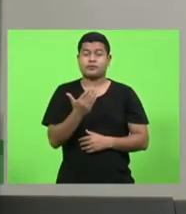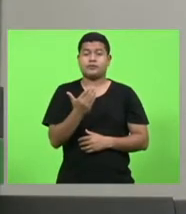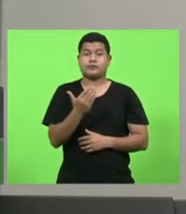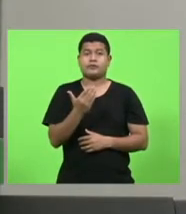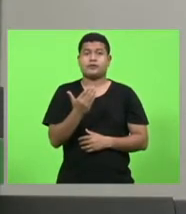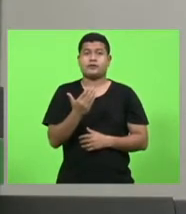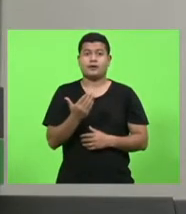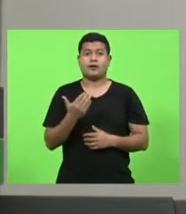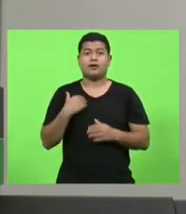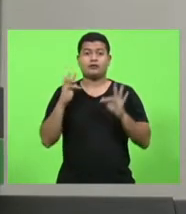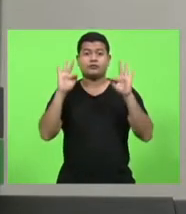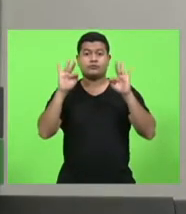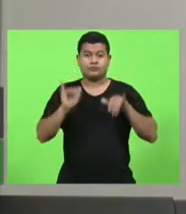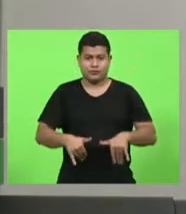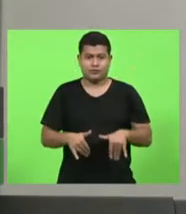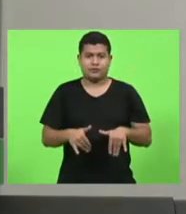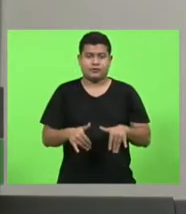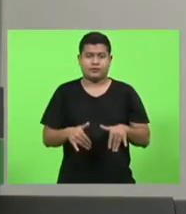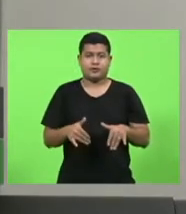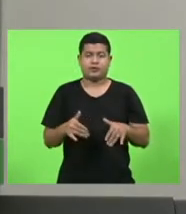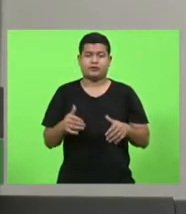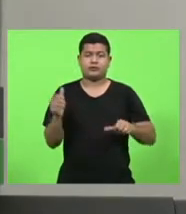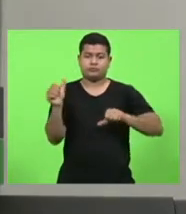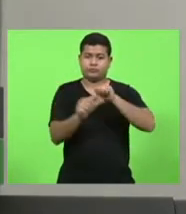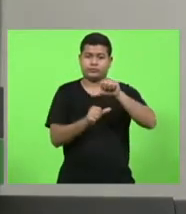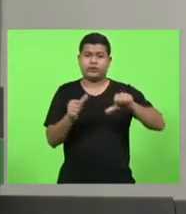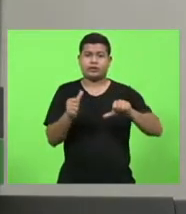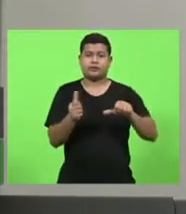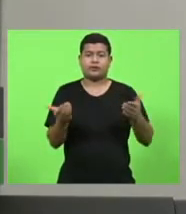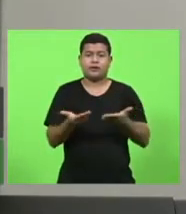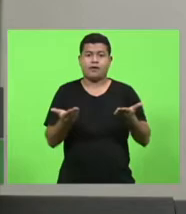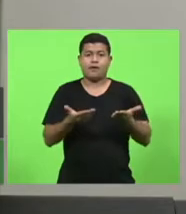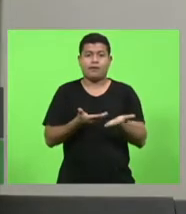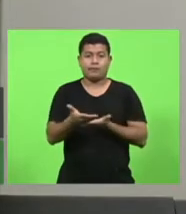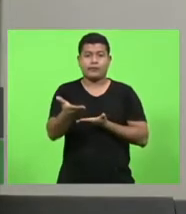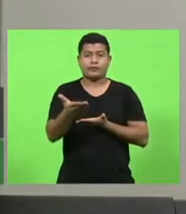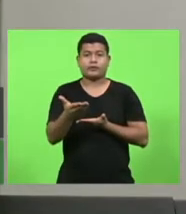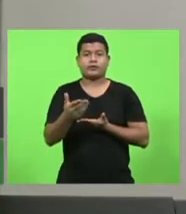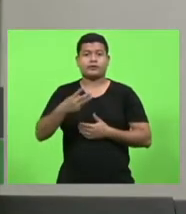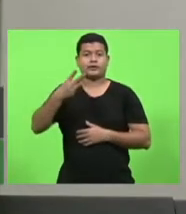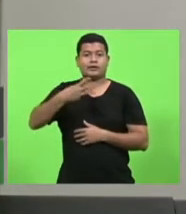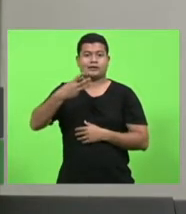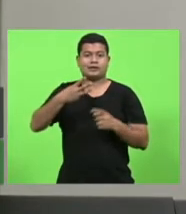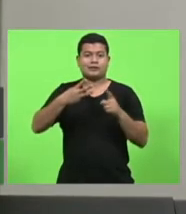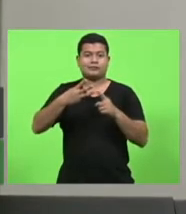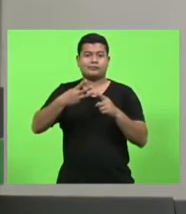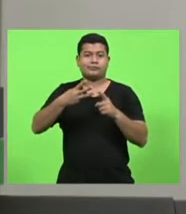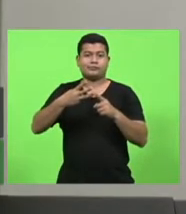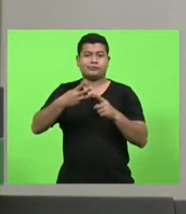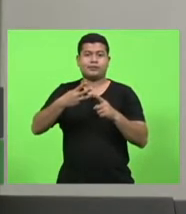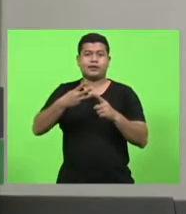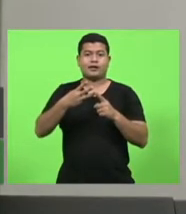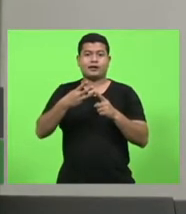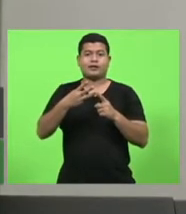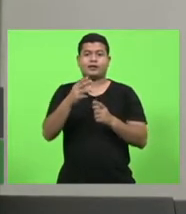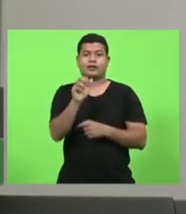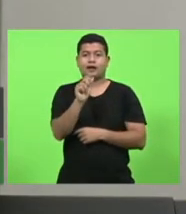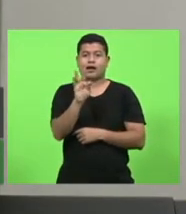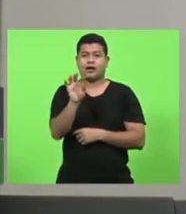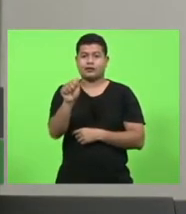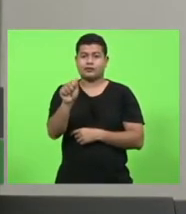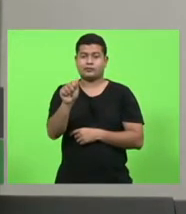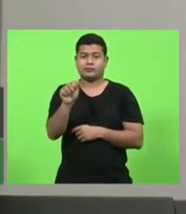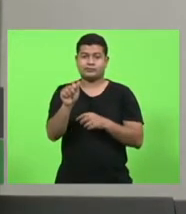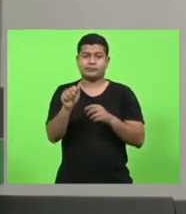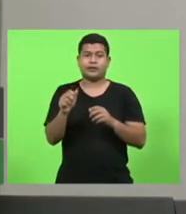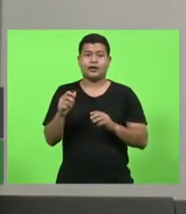ao final dessa reunião. Passo, portanto, ao terceiro item da pauta, que